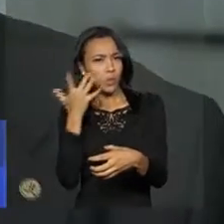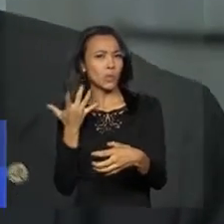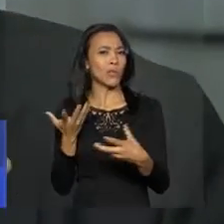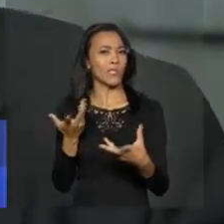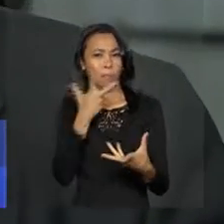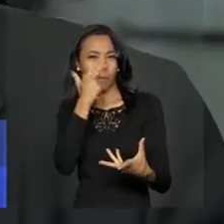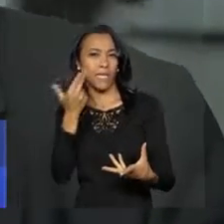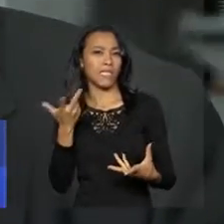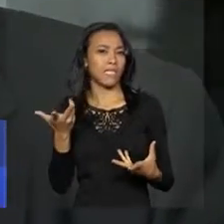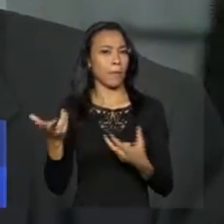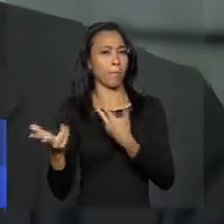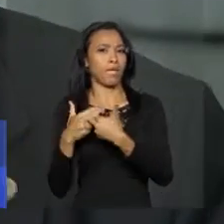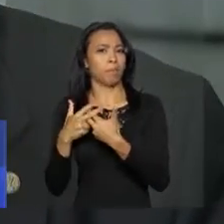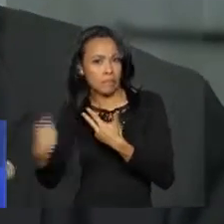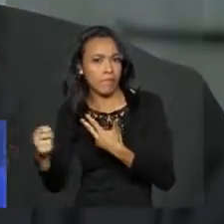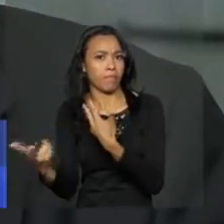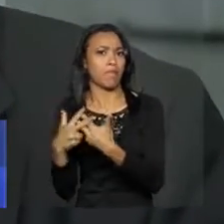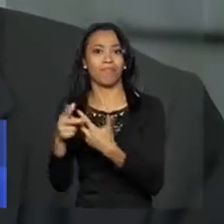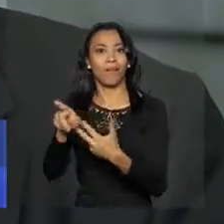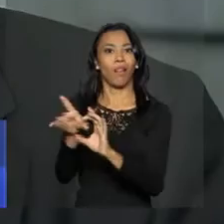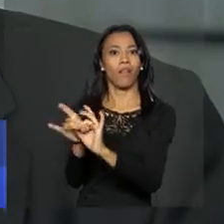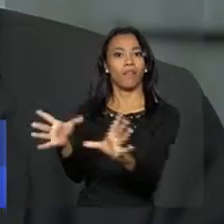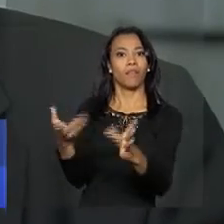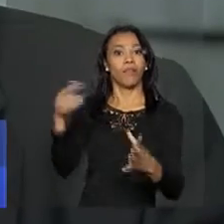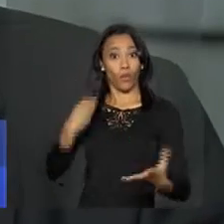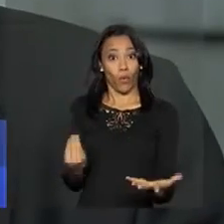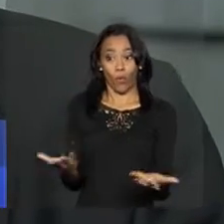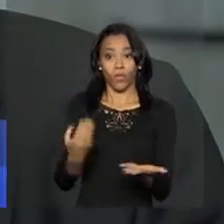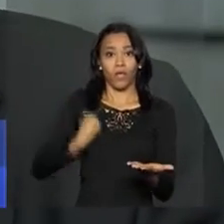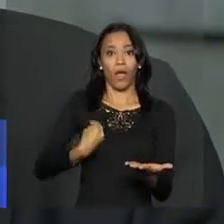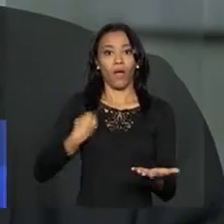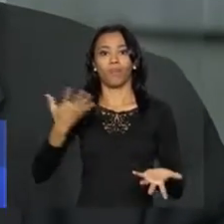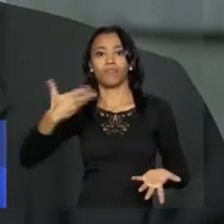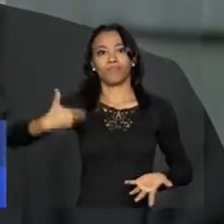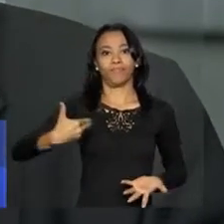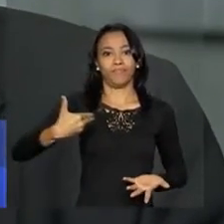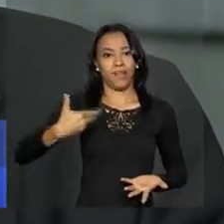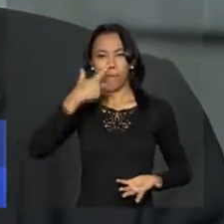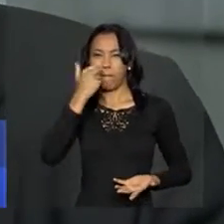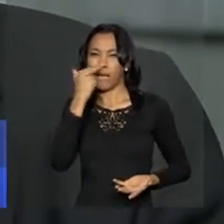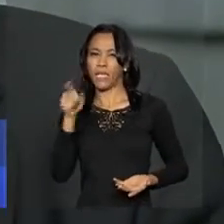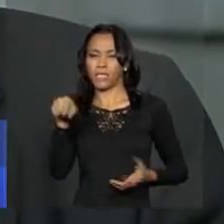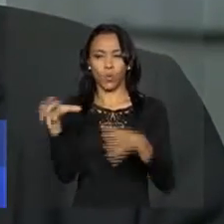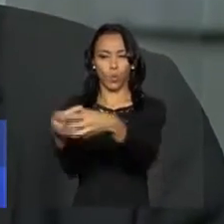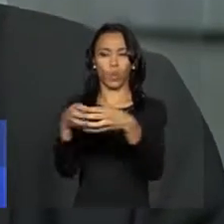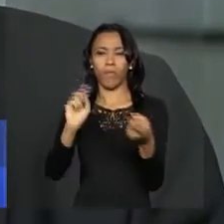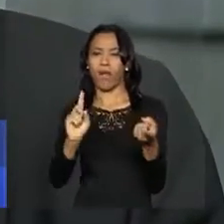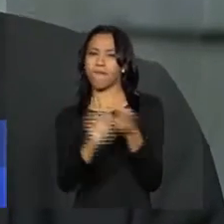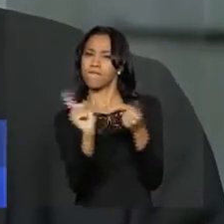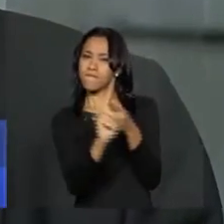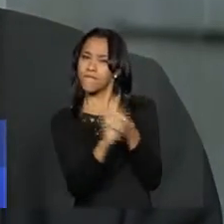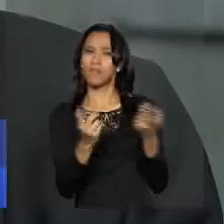estar preso, mas está livre e preside a Câmara dos Deputados nesse momento, que é uma vingança do deputado Eduardo